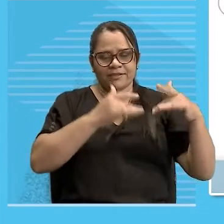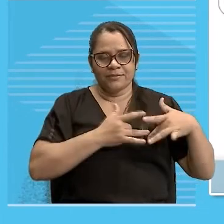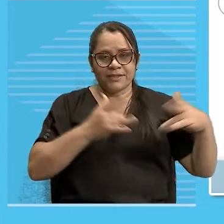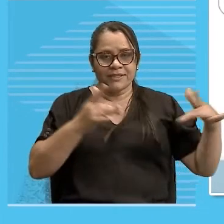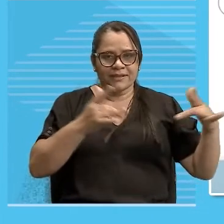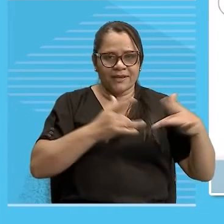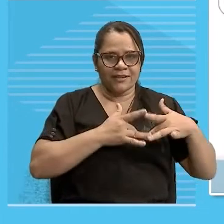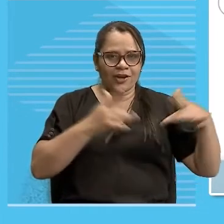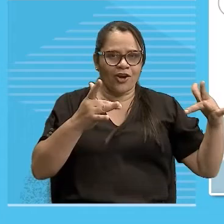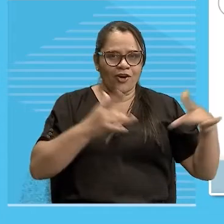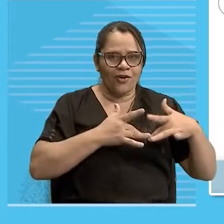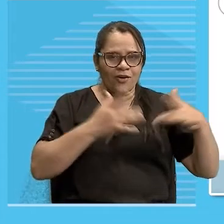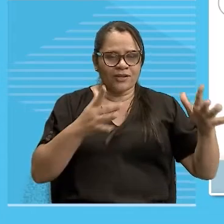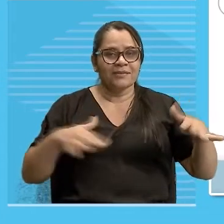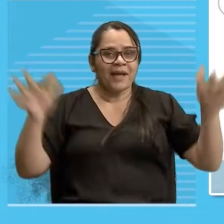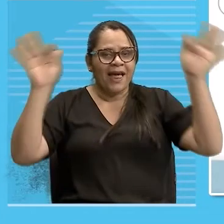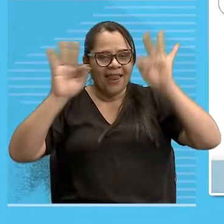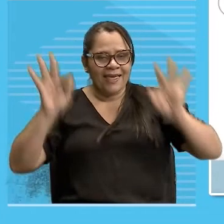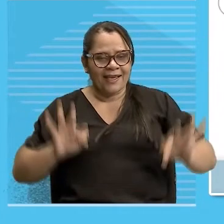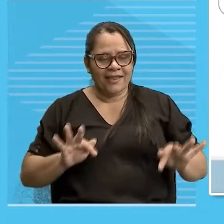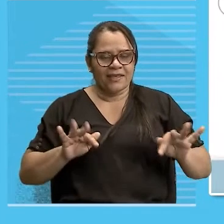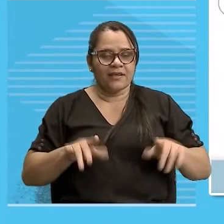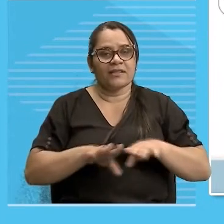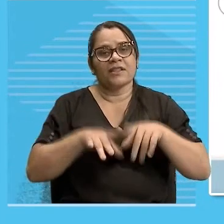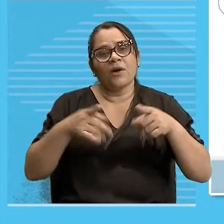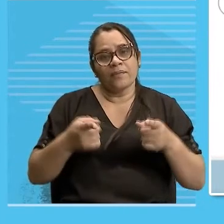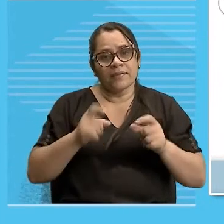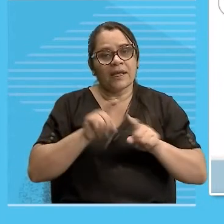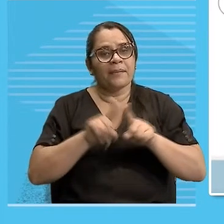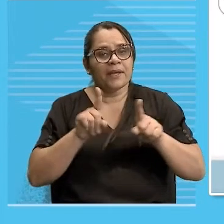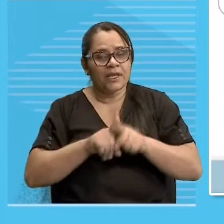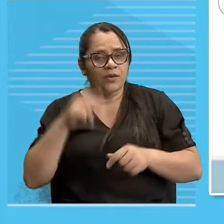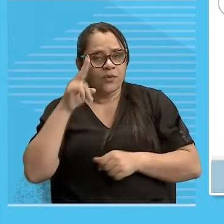misericórdia. Para alegria, misericórdia.